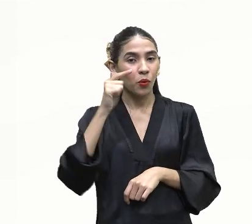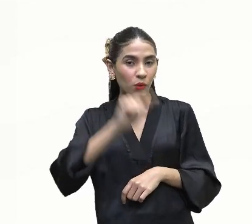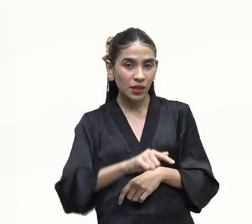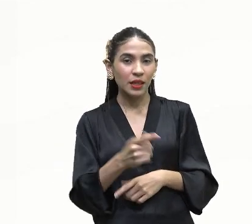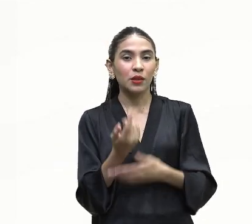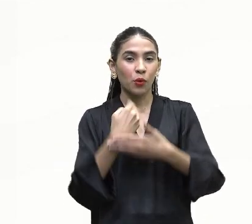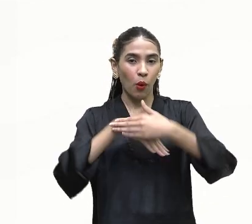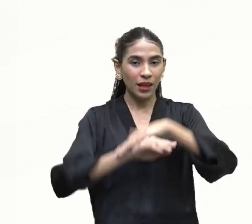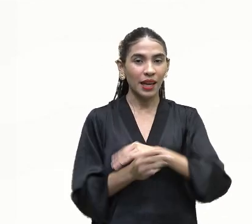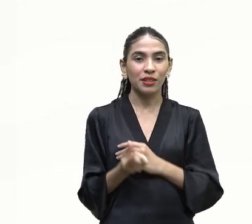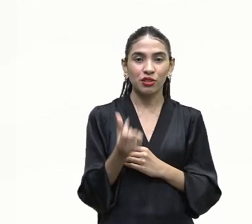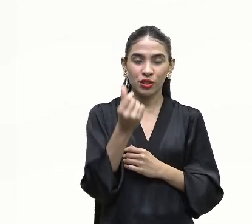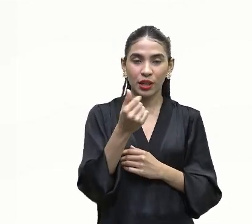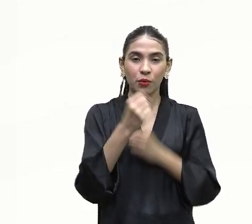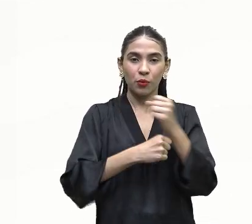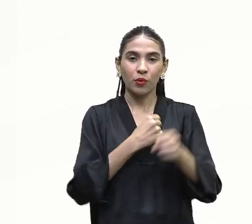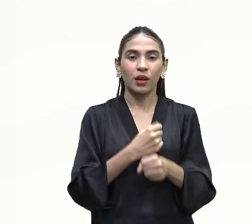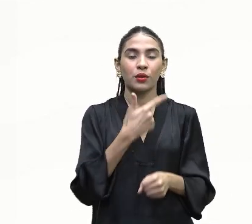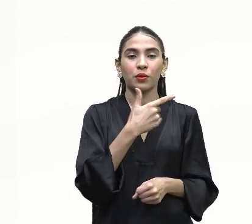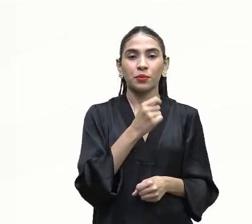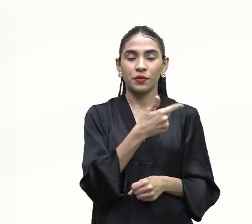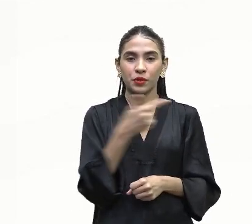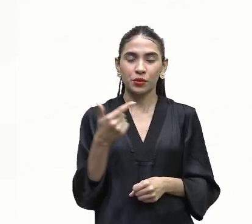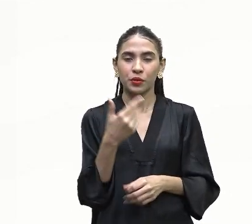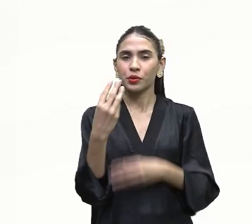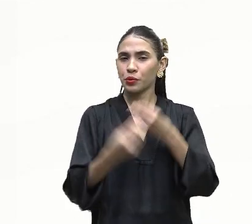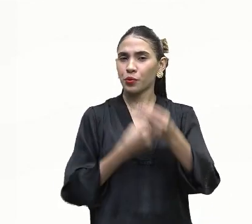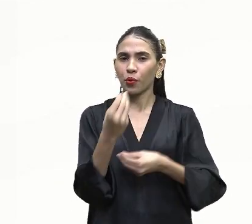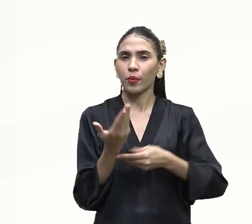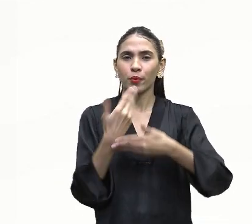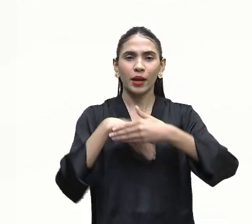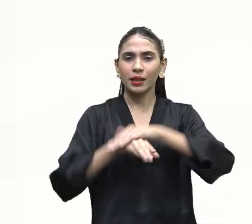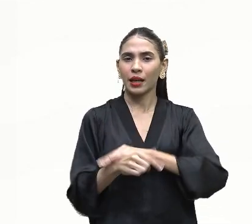2022. E como que essas pessoas economizaram?